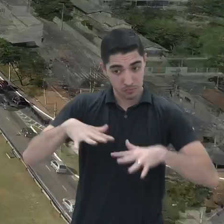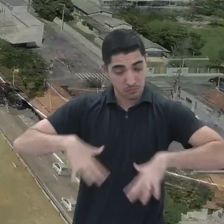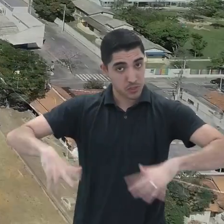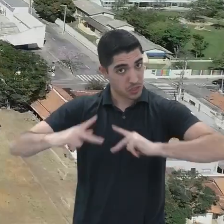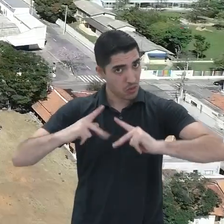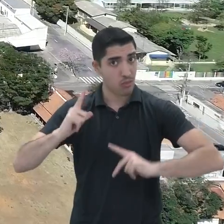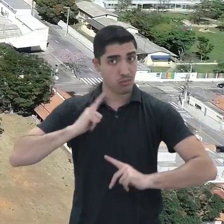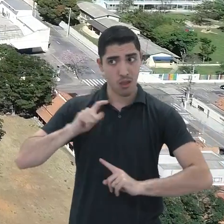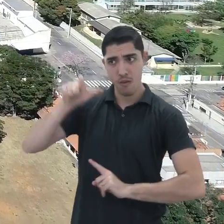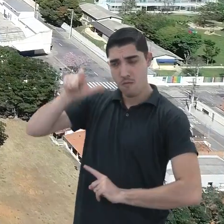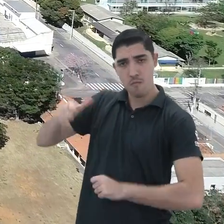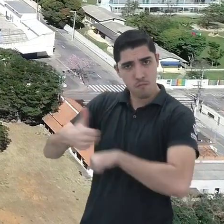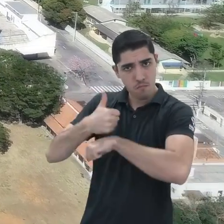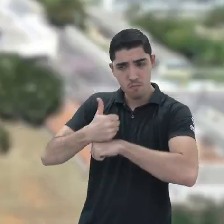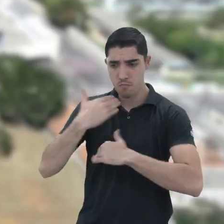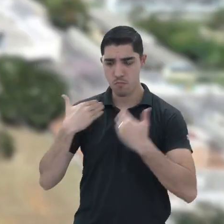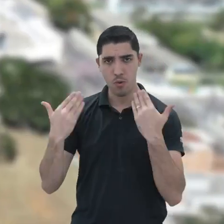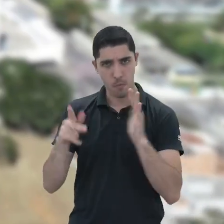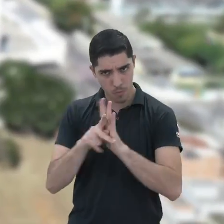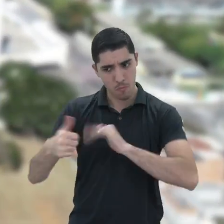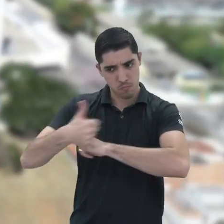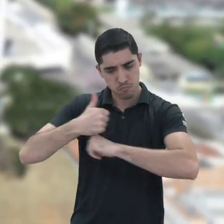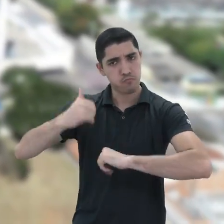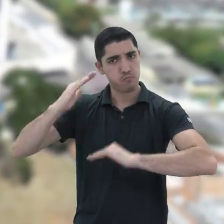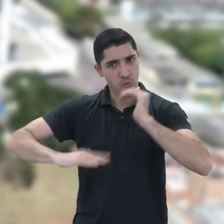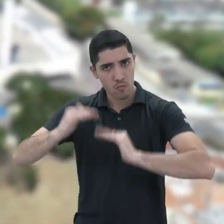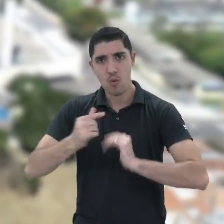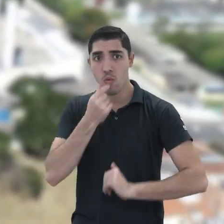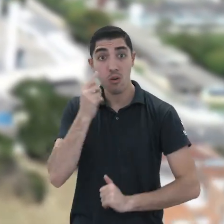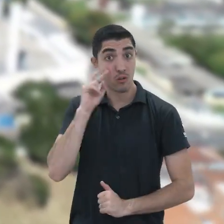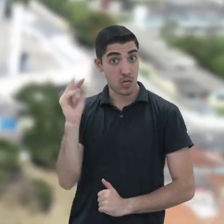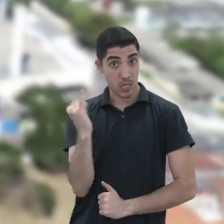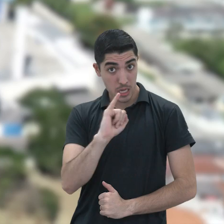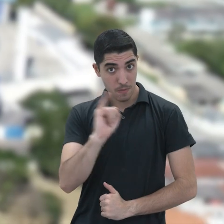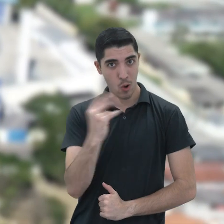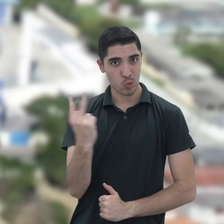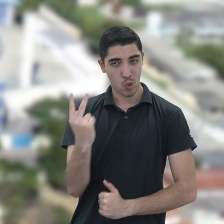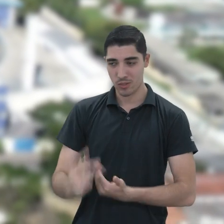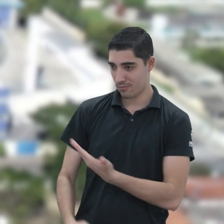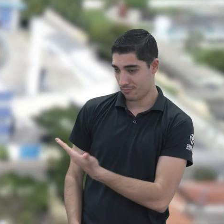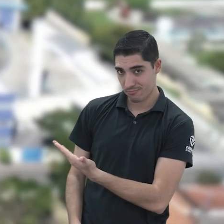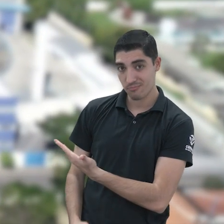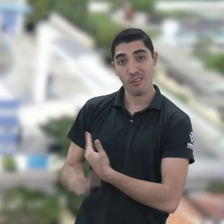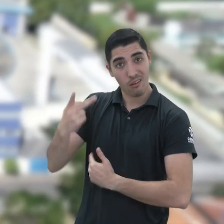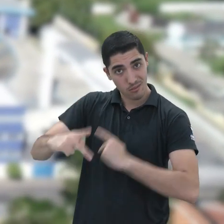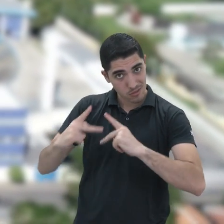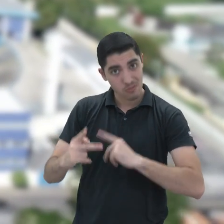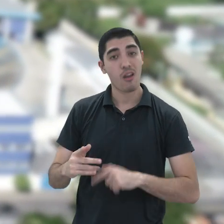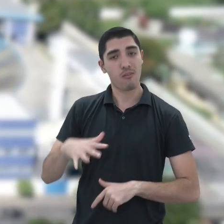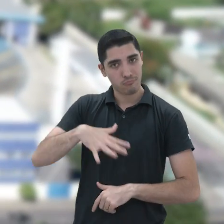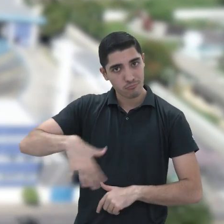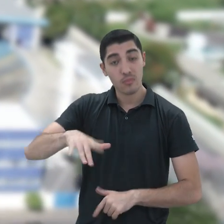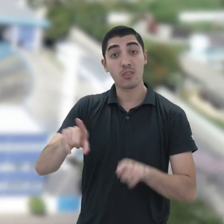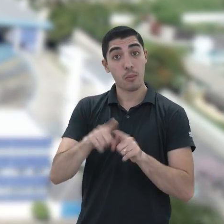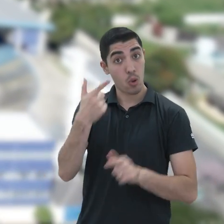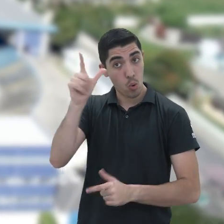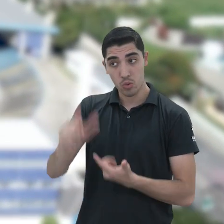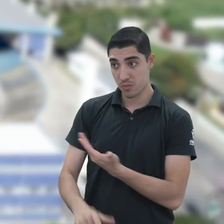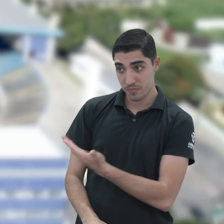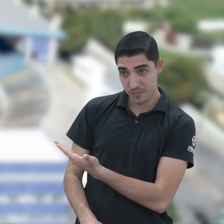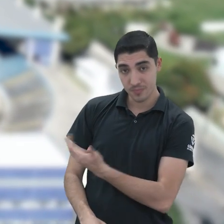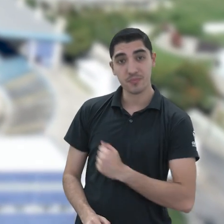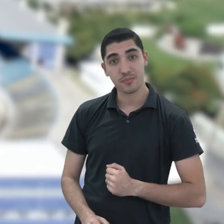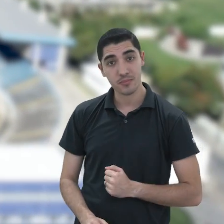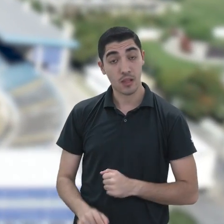ter formado vários árbitros. Os irmãos Paulo César e Luiz Flávio de Oliveira, Vinícius